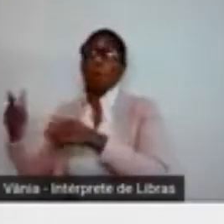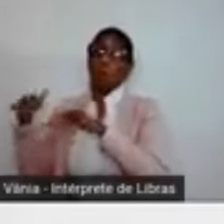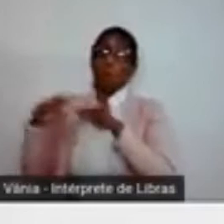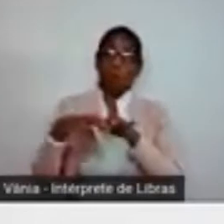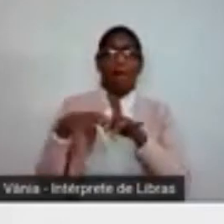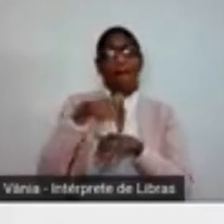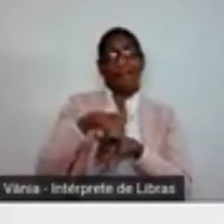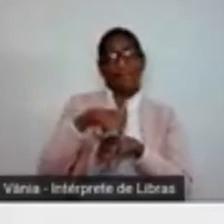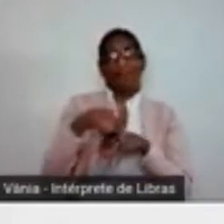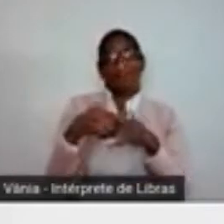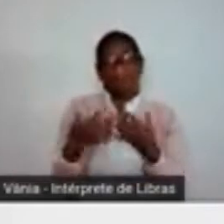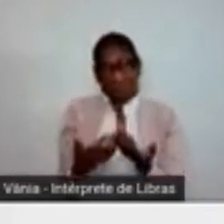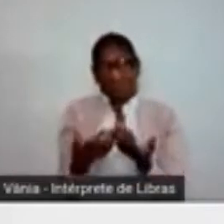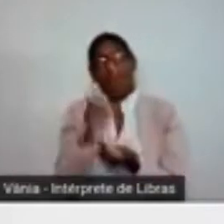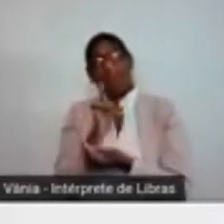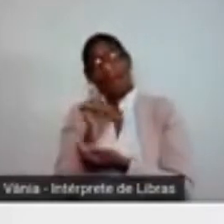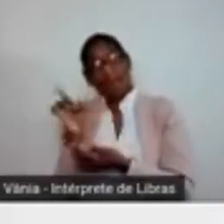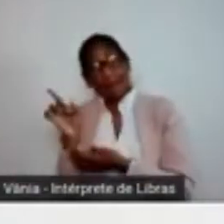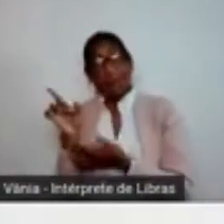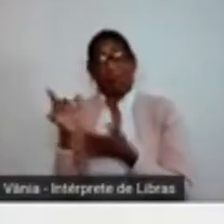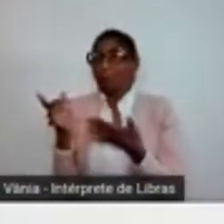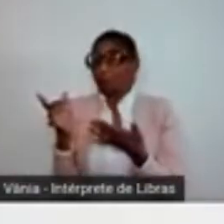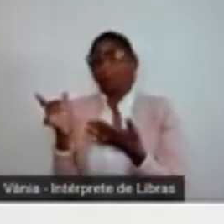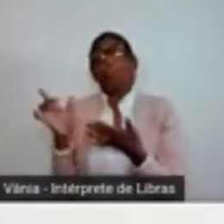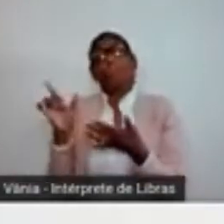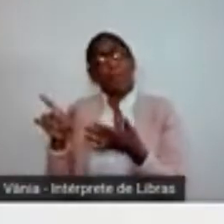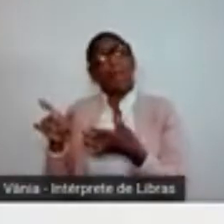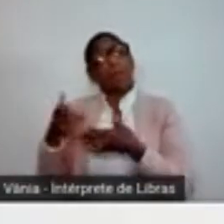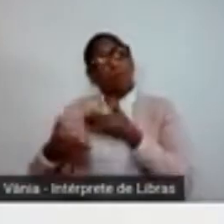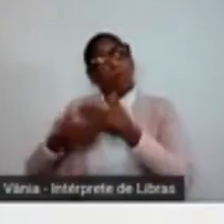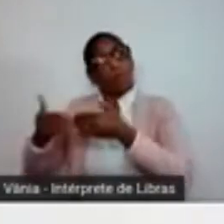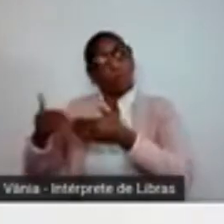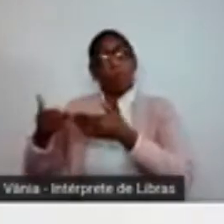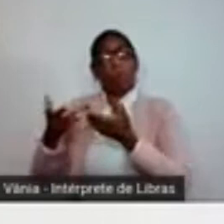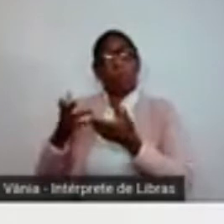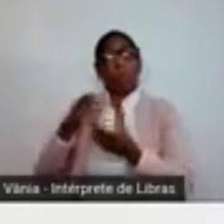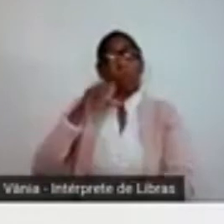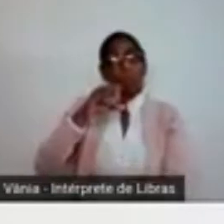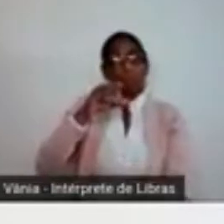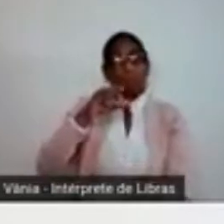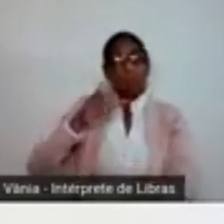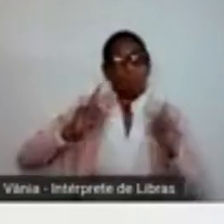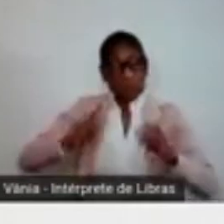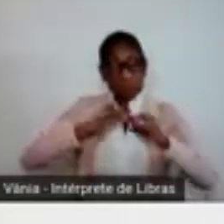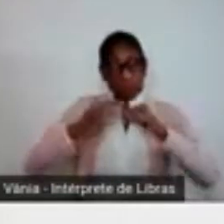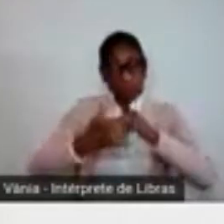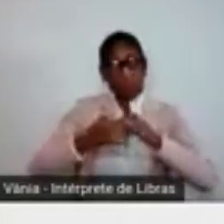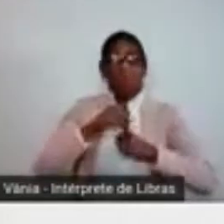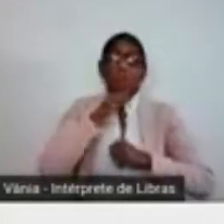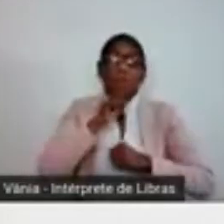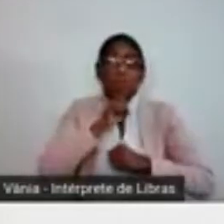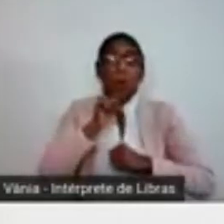própria situação, ou seja, algo que era externo e que eles passaram a receber o paciente passou a ser algo endógeno de dentro